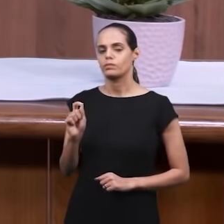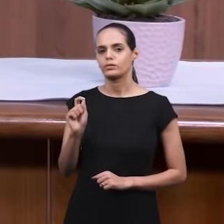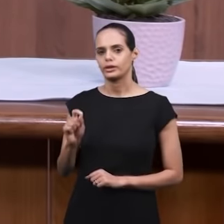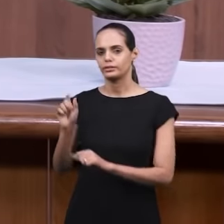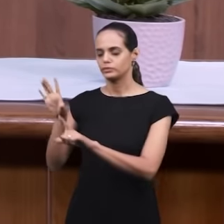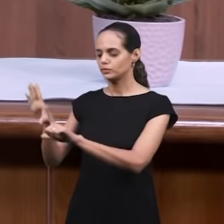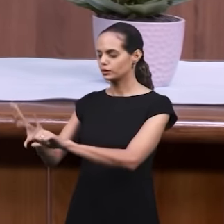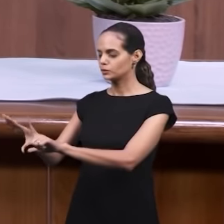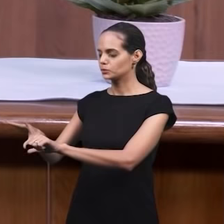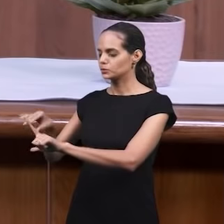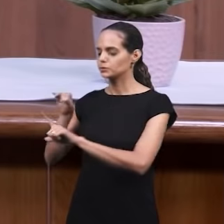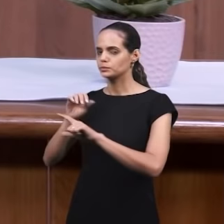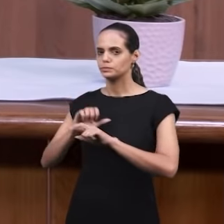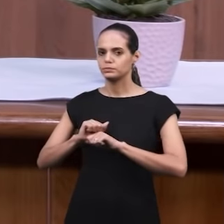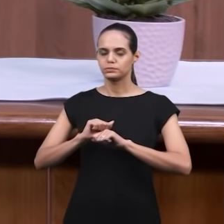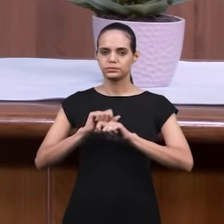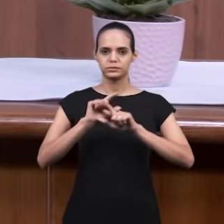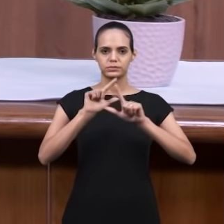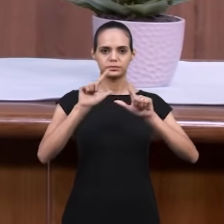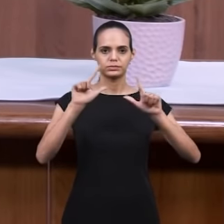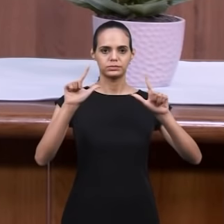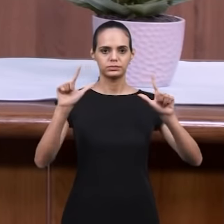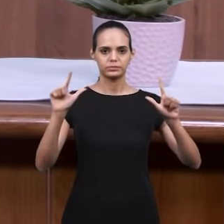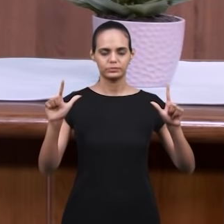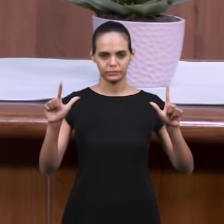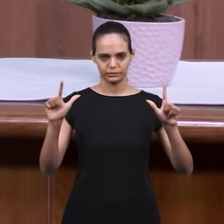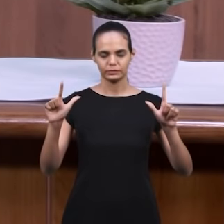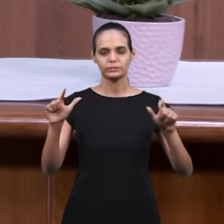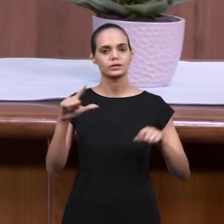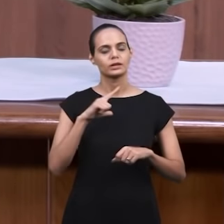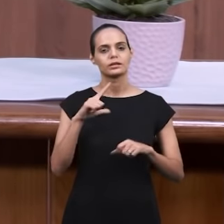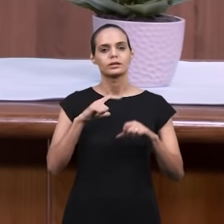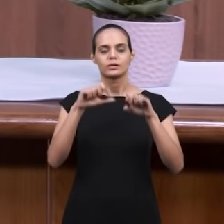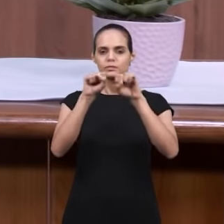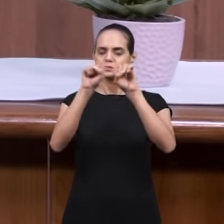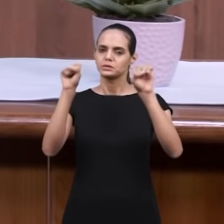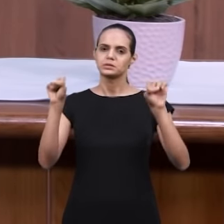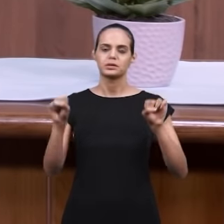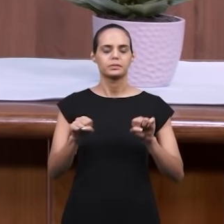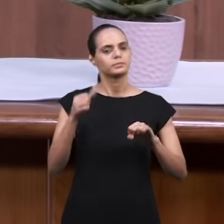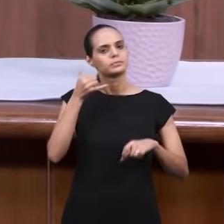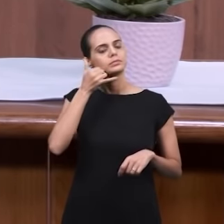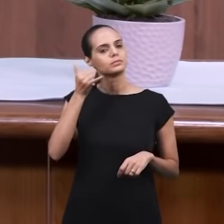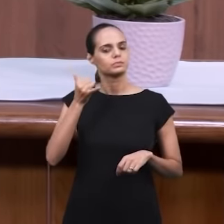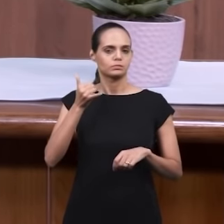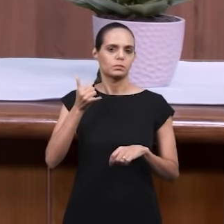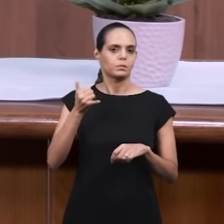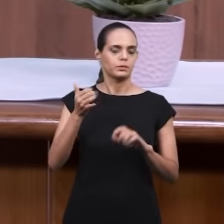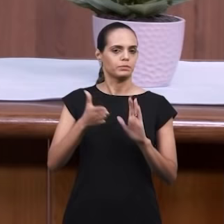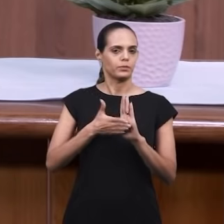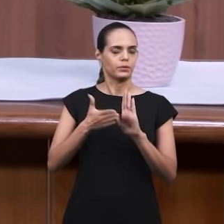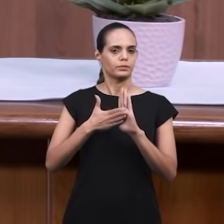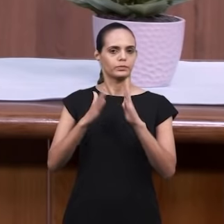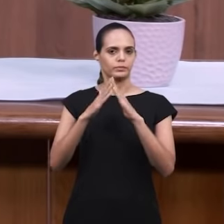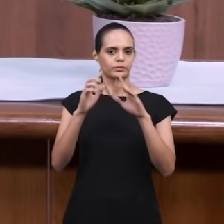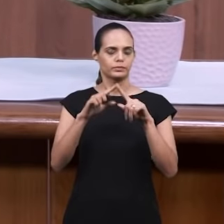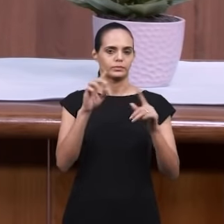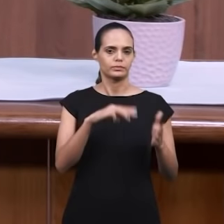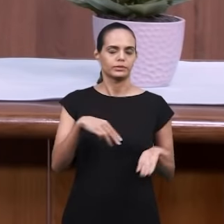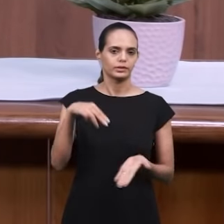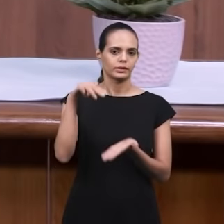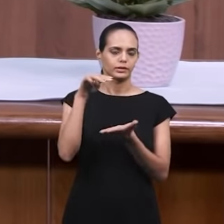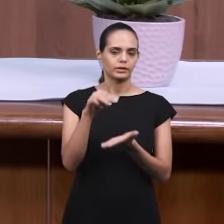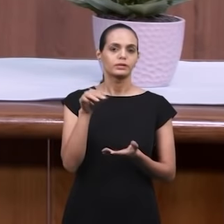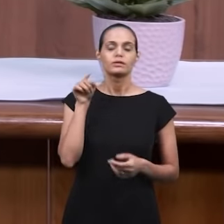será redirecionado para o sistema de telefonema, de você poder fazer ligação, e você vai poder